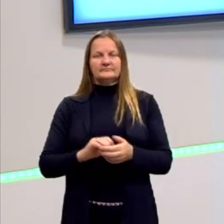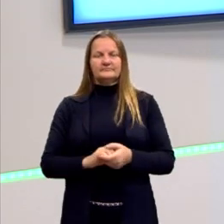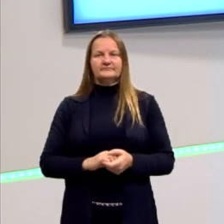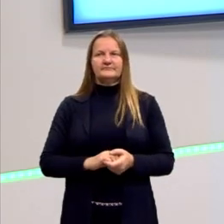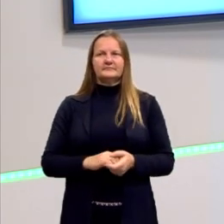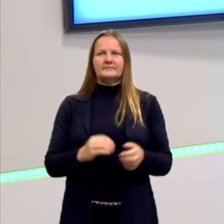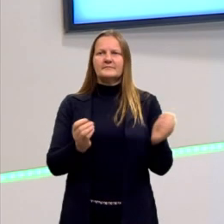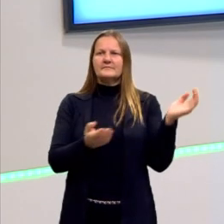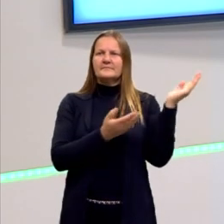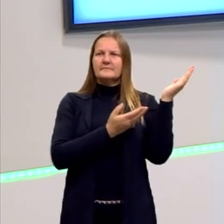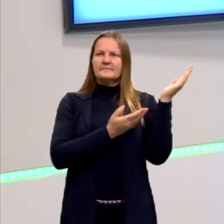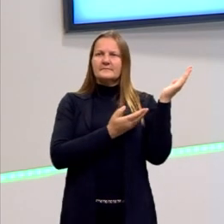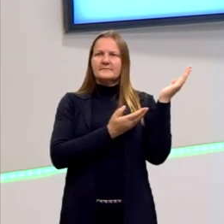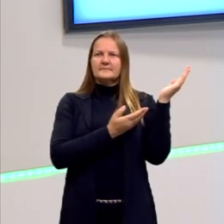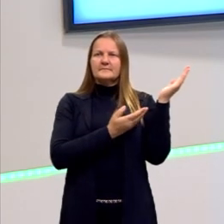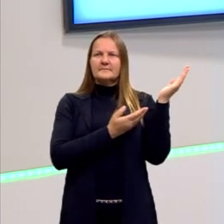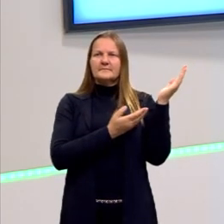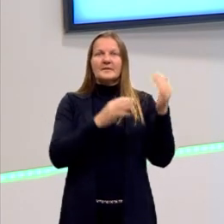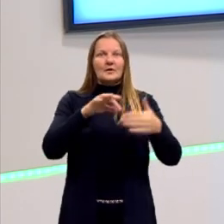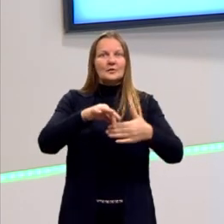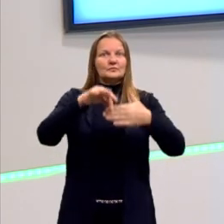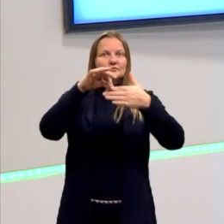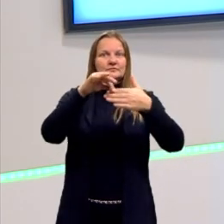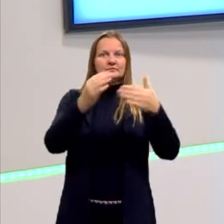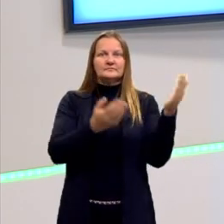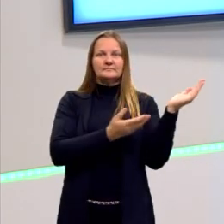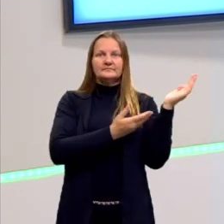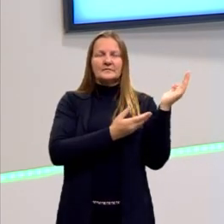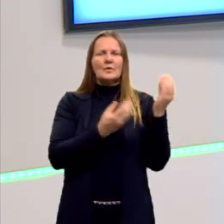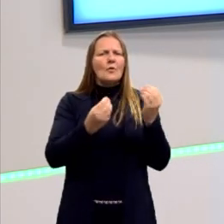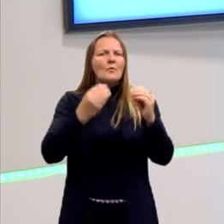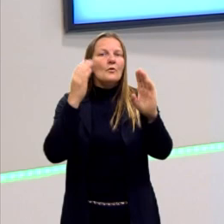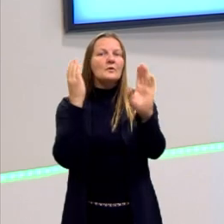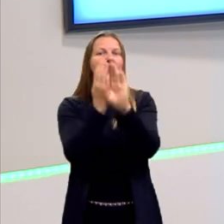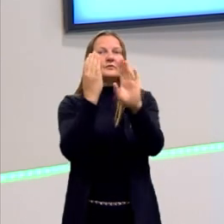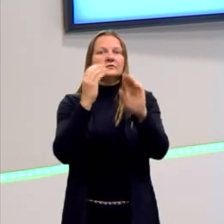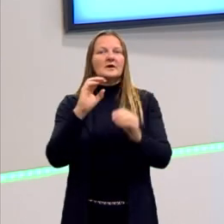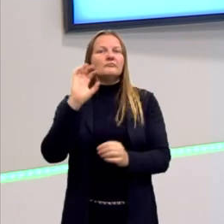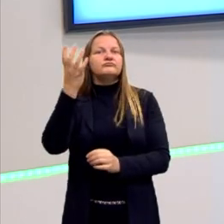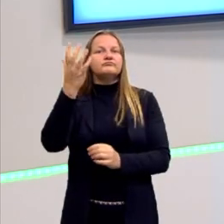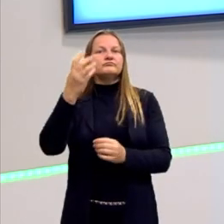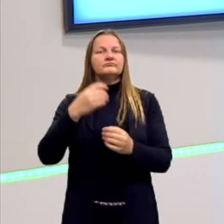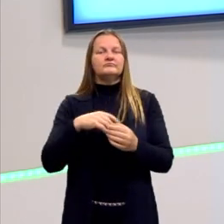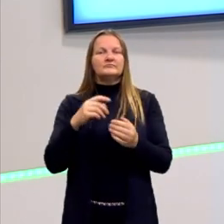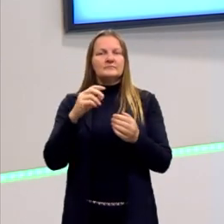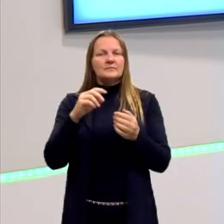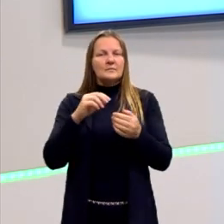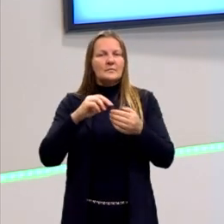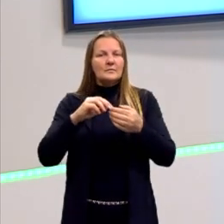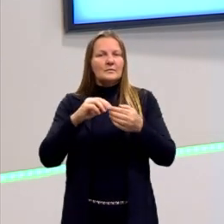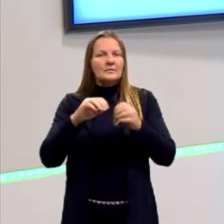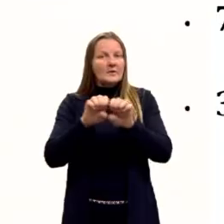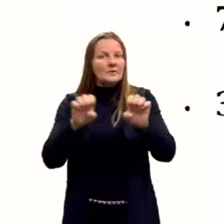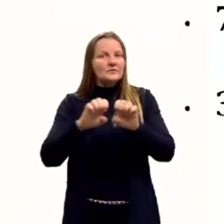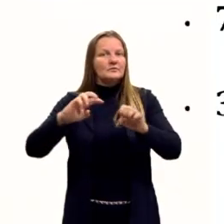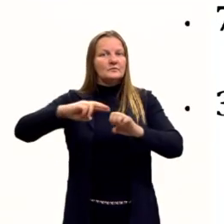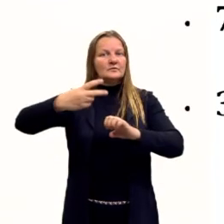aqui então né destaquei para vocês para encontrar as soluções das equações exponenciais